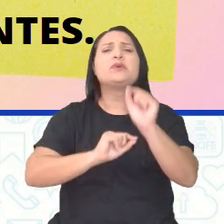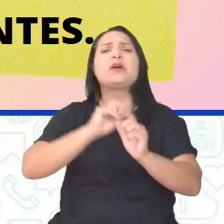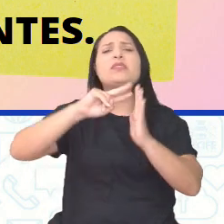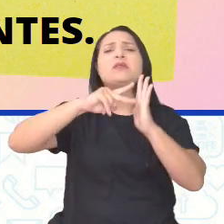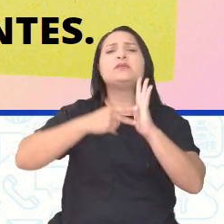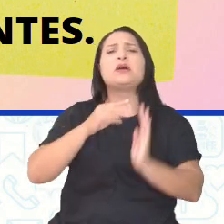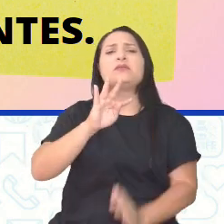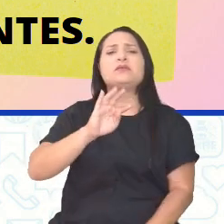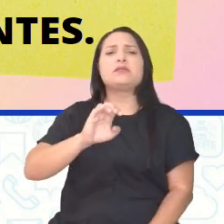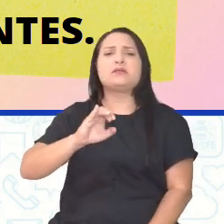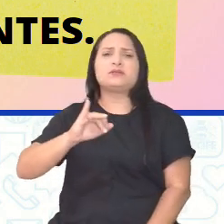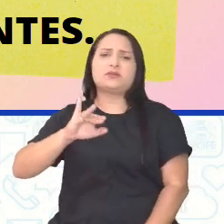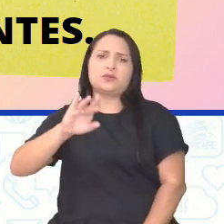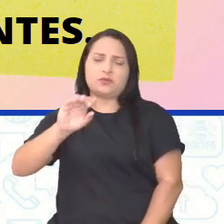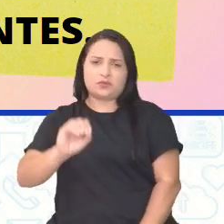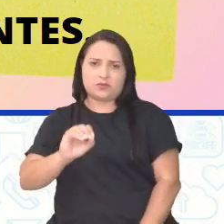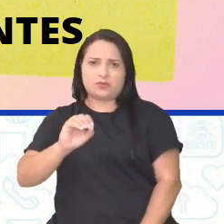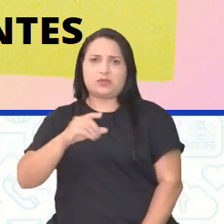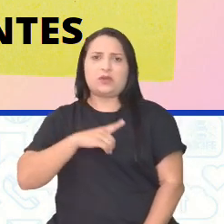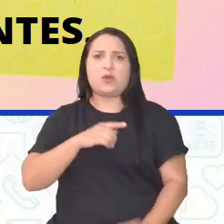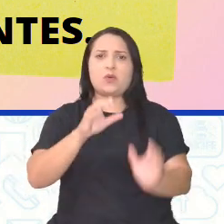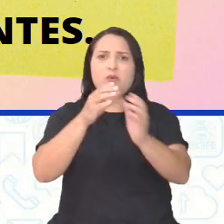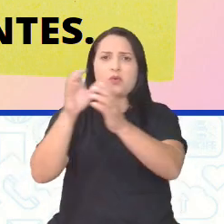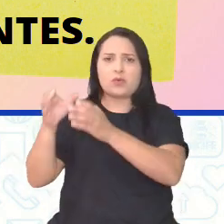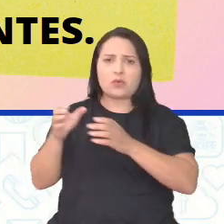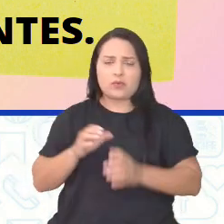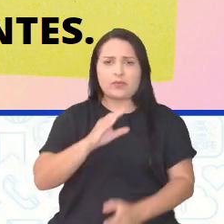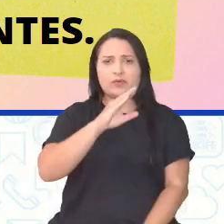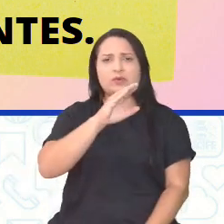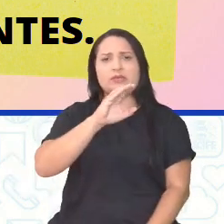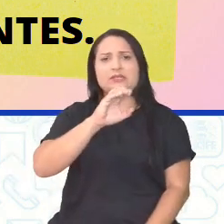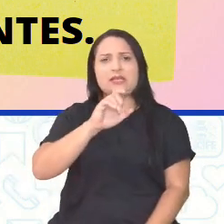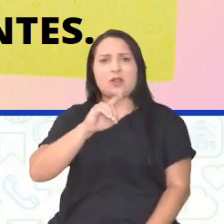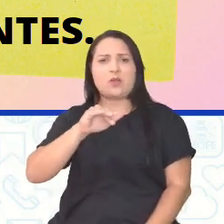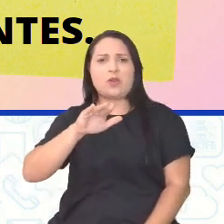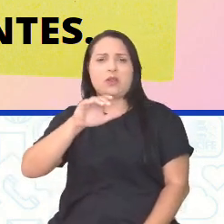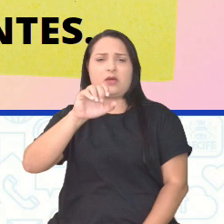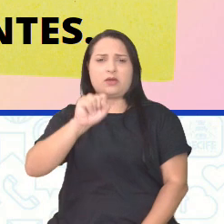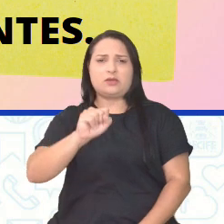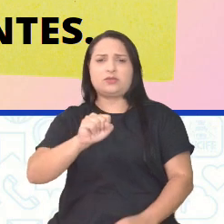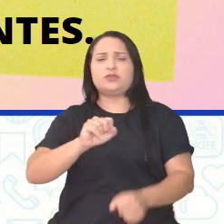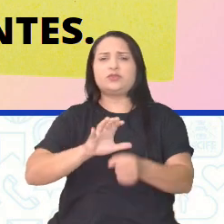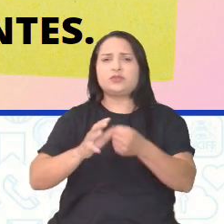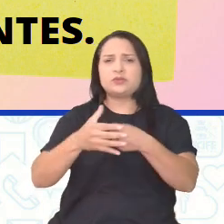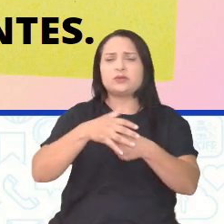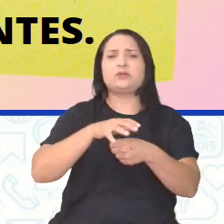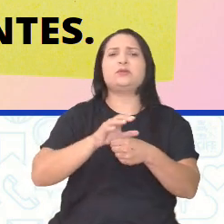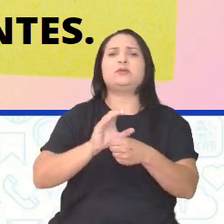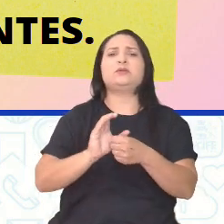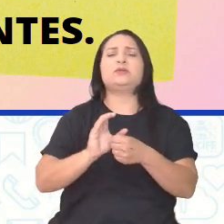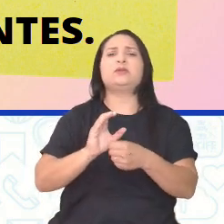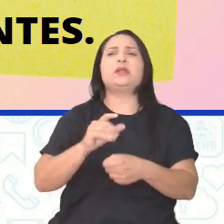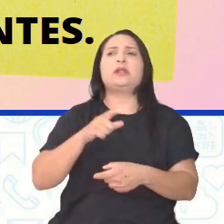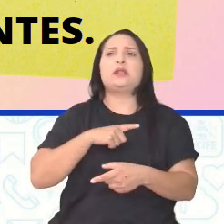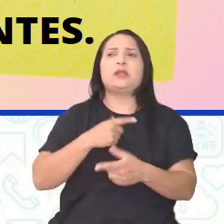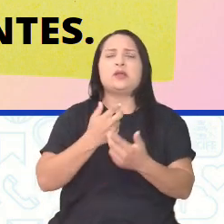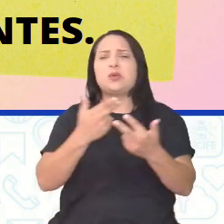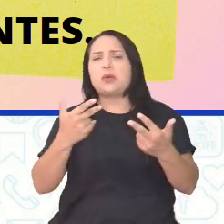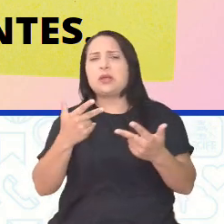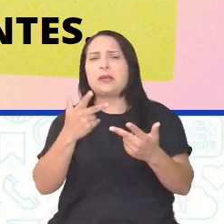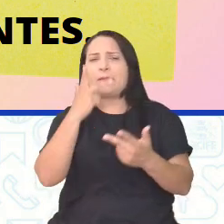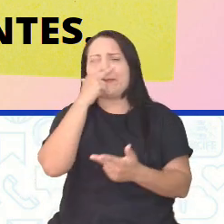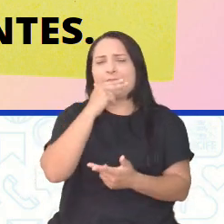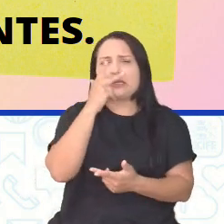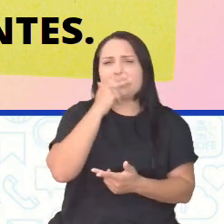tecido. Os tecidos, eles são formados por grupos de células de forma e função semelhante. Então, é considerado um